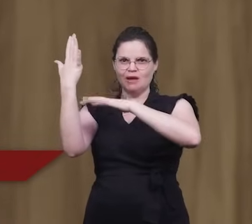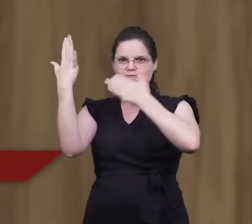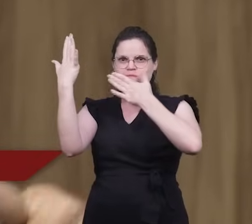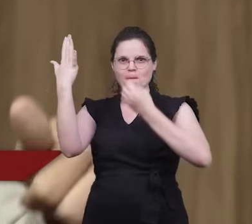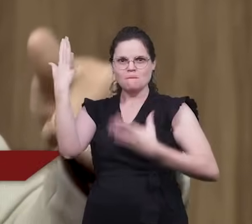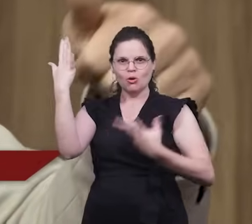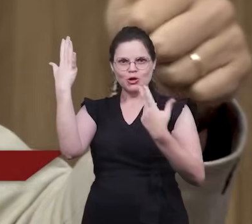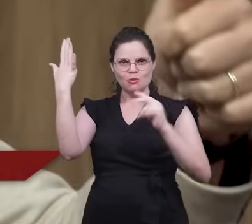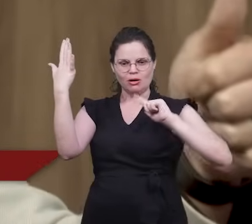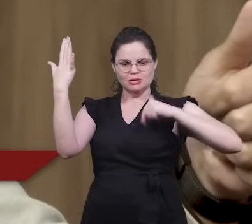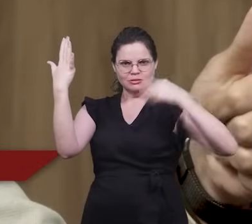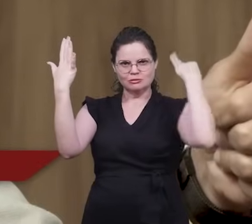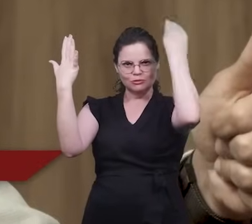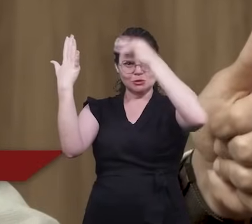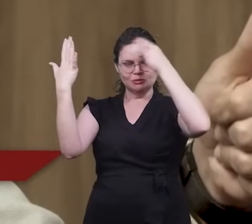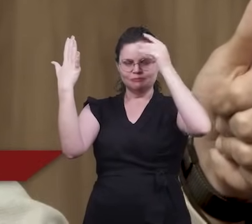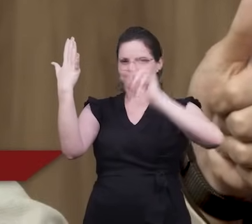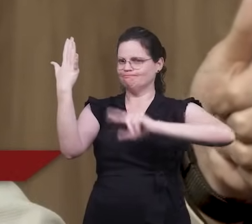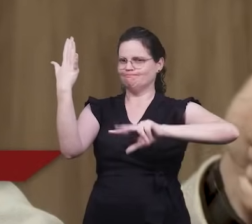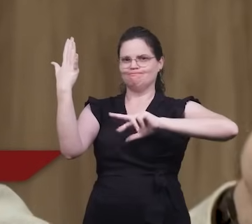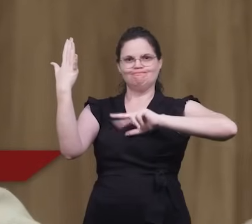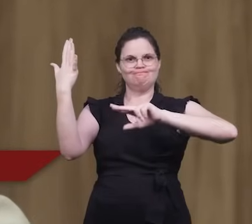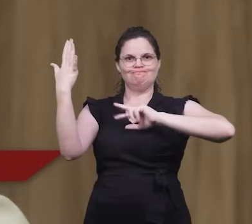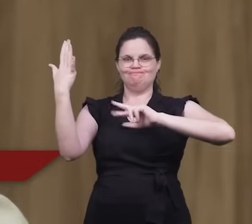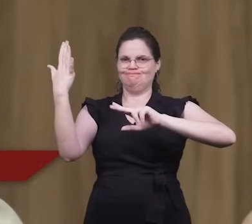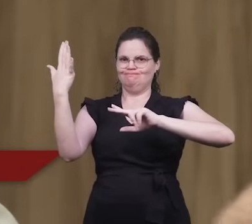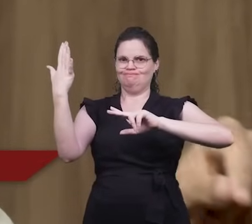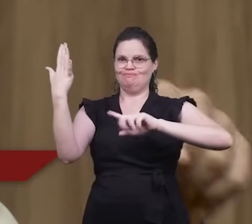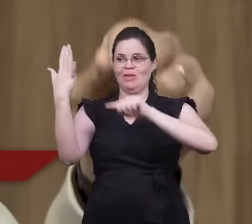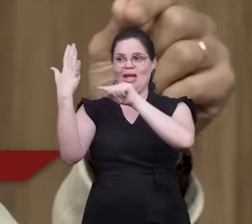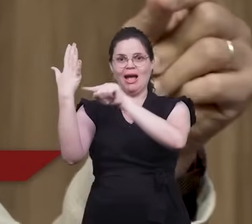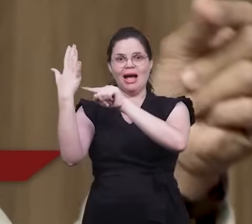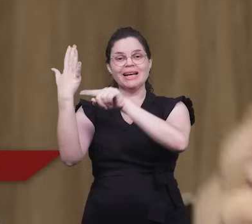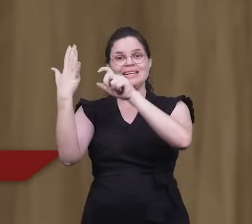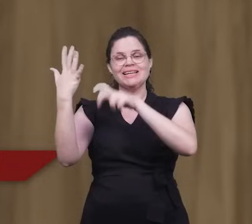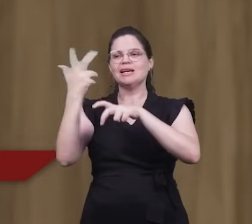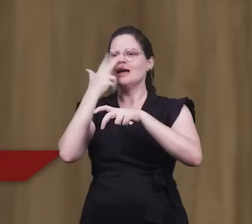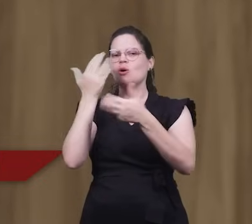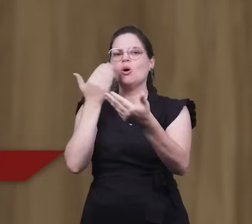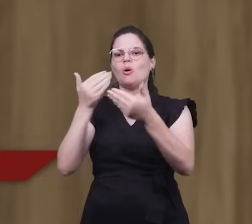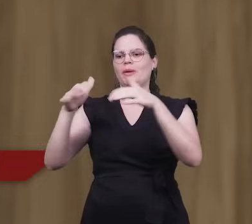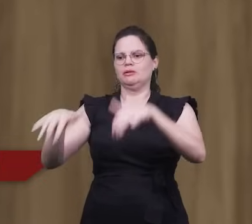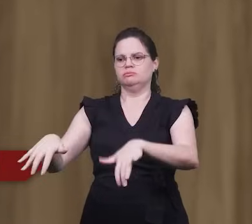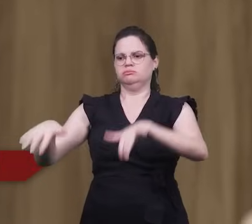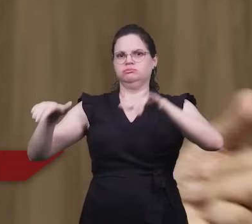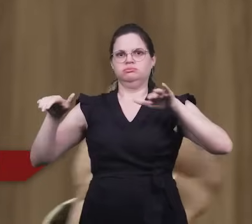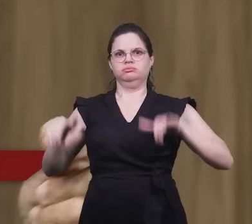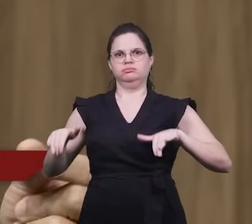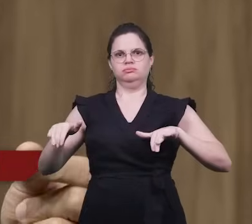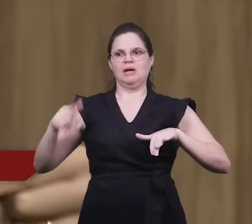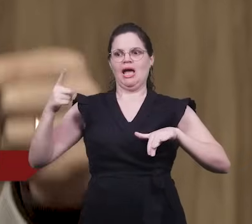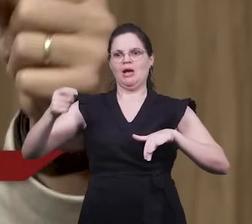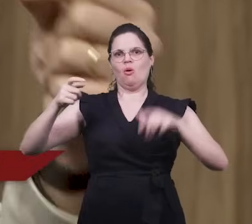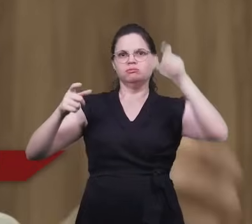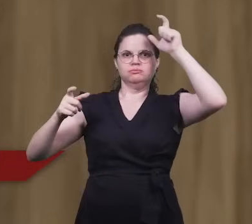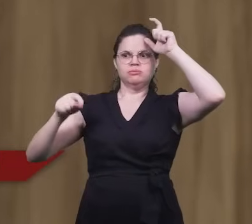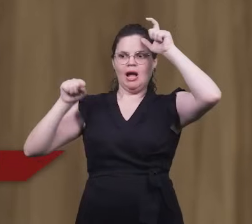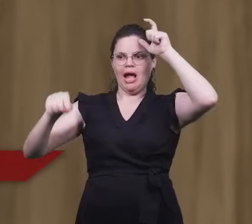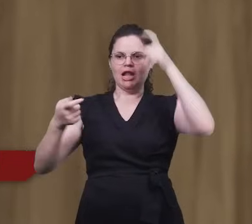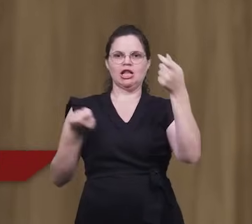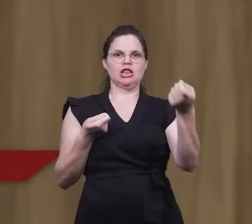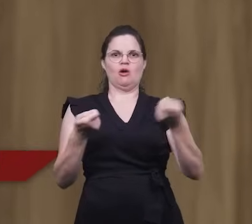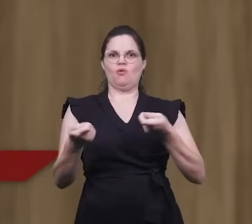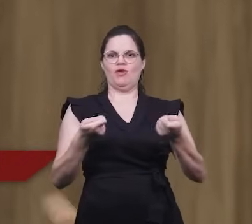de Pérgamo. Enquanto na igreja de Esmirna era a sinagoga de Satanás. Agora em Pérgamo é o trono